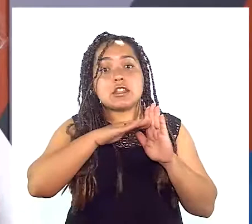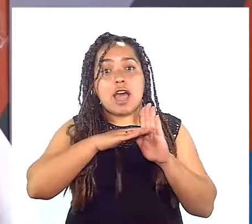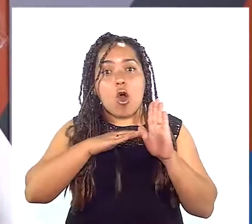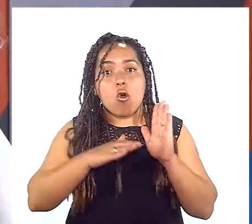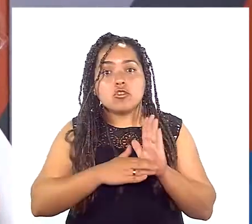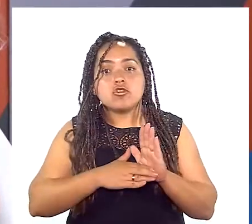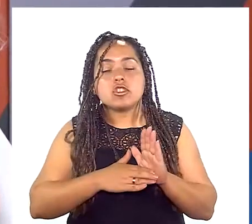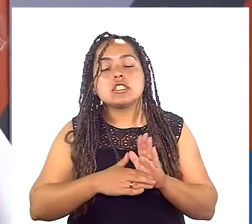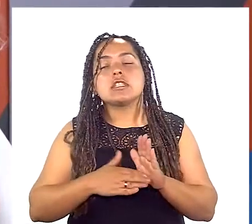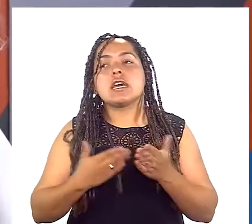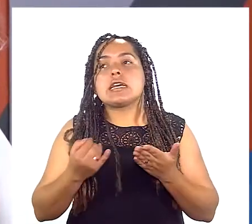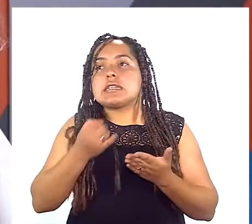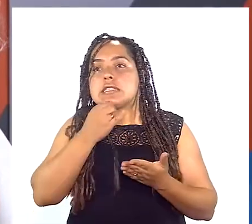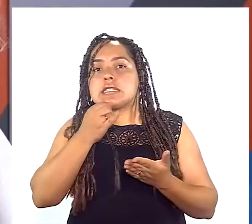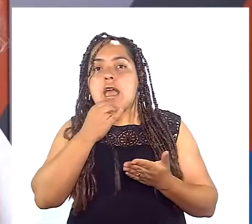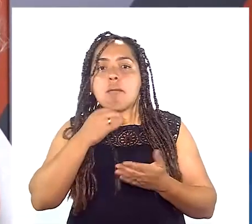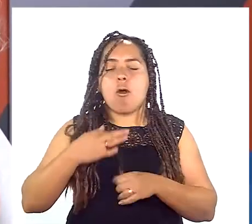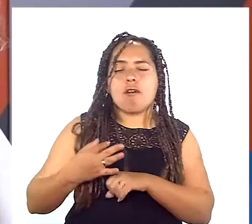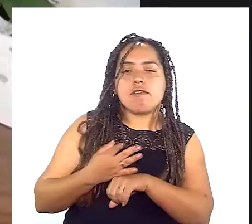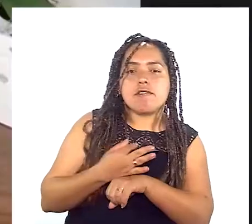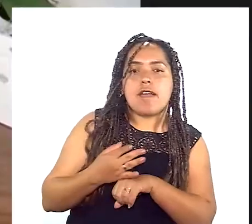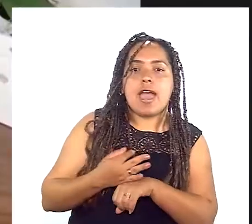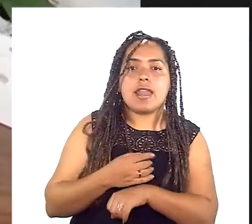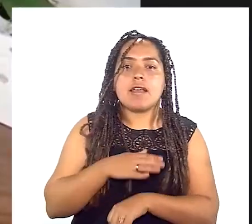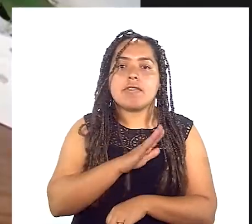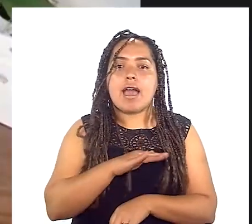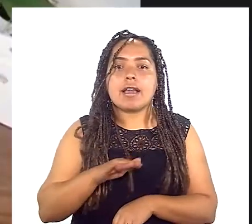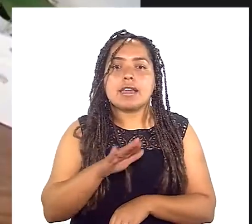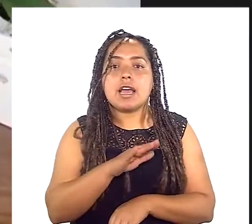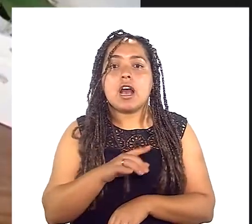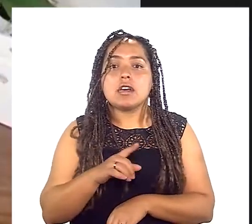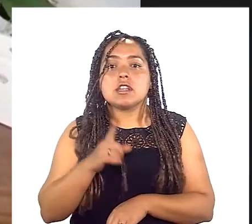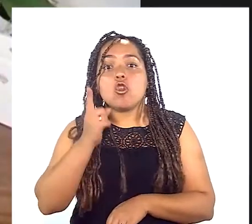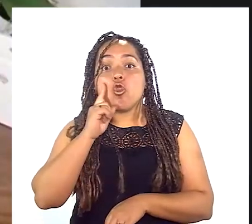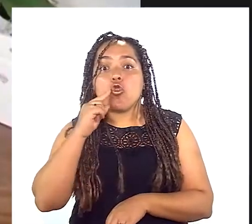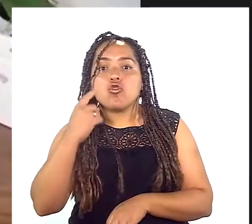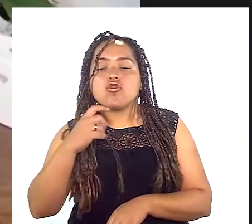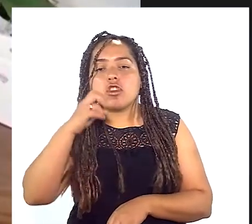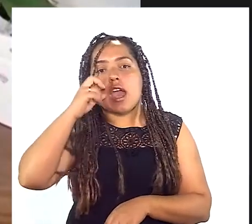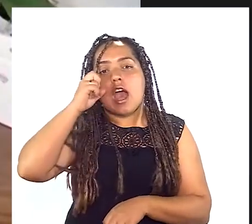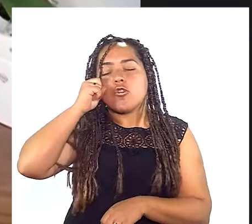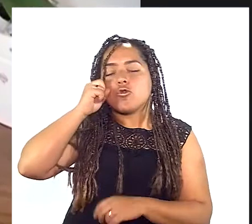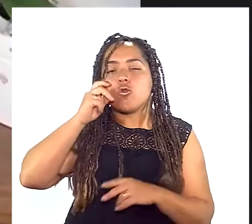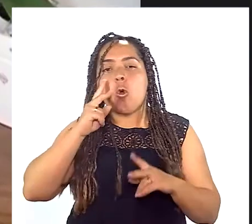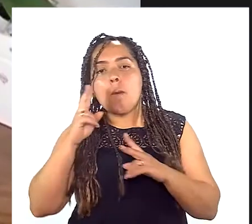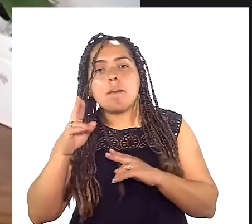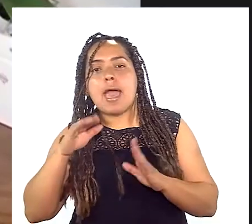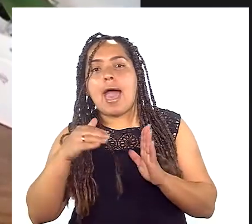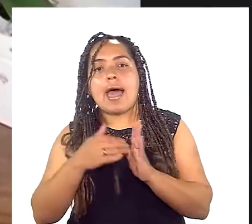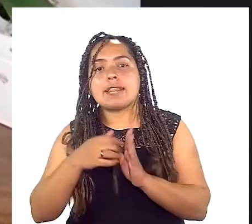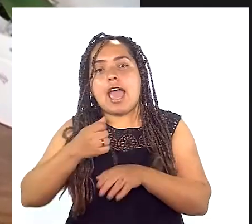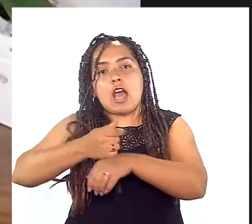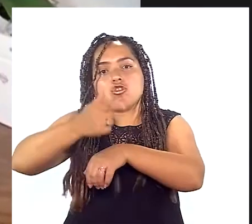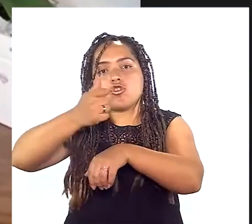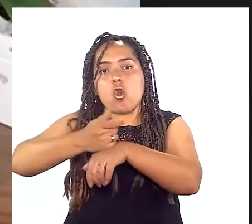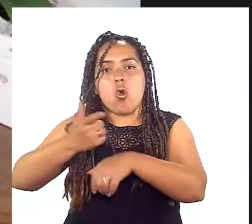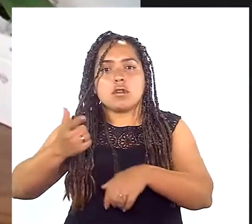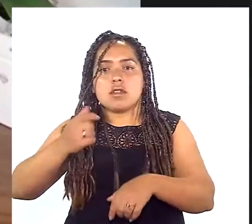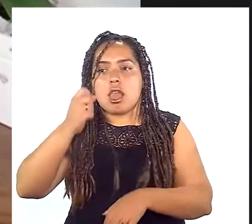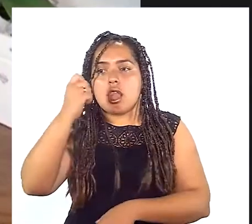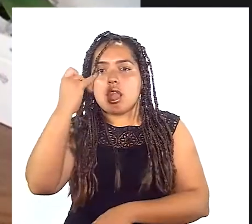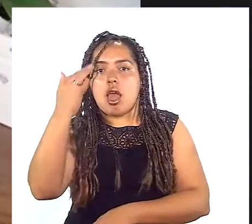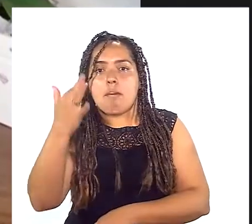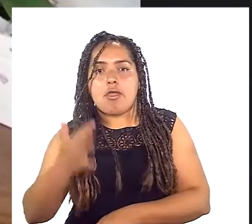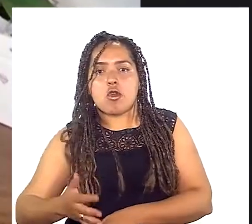da rotina, da previsibilidade, né? Agora vão chegar as férias, por exemplo, é ruim a criança dormir todo dia até meio-dia, ou virar